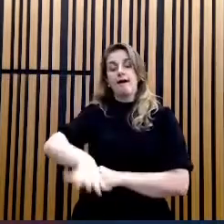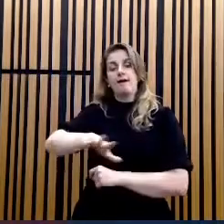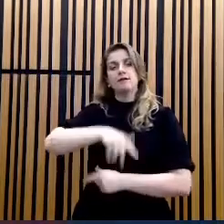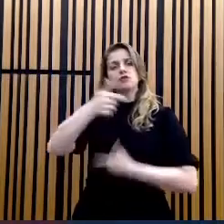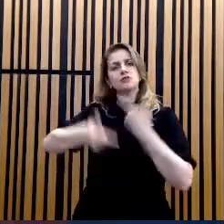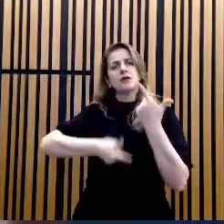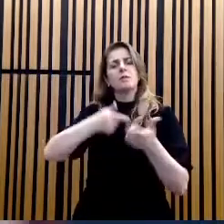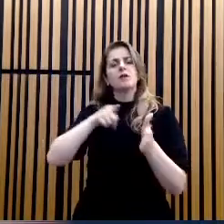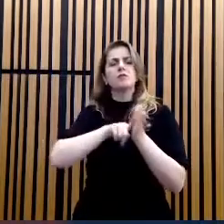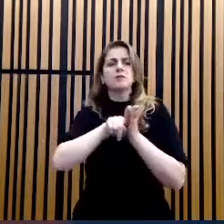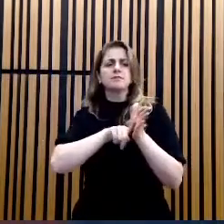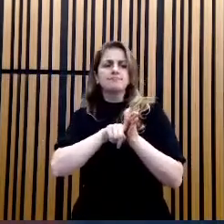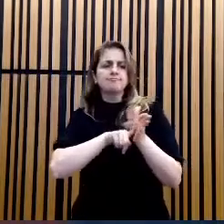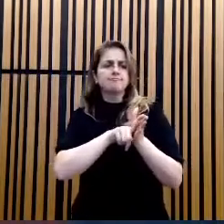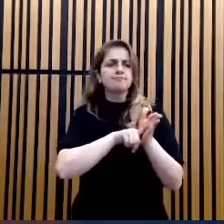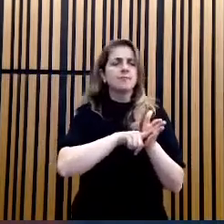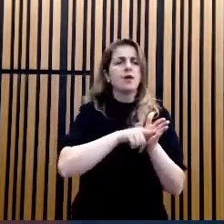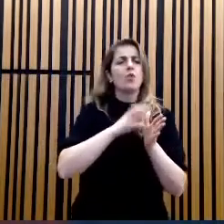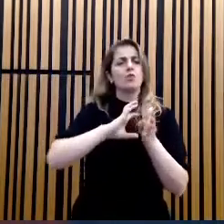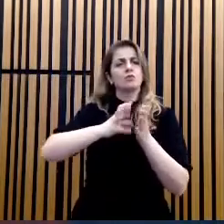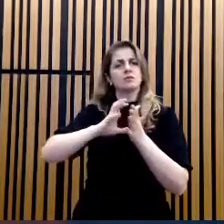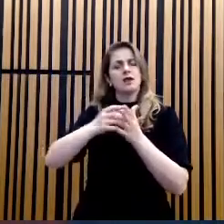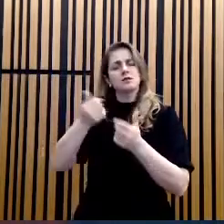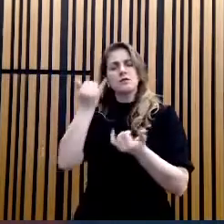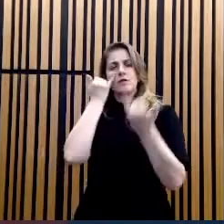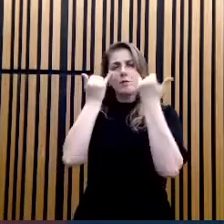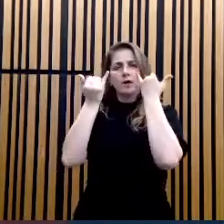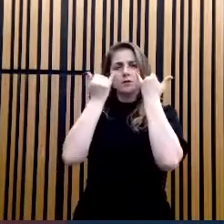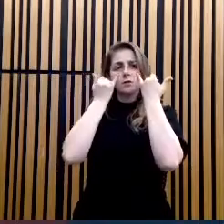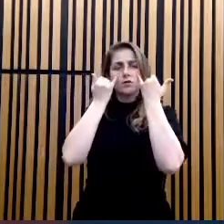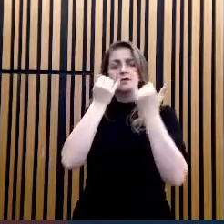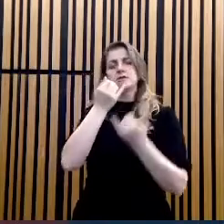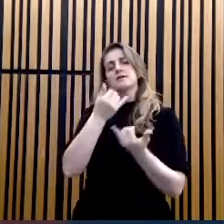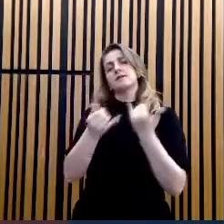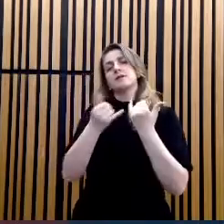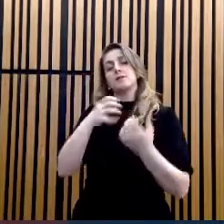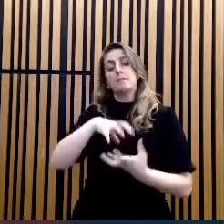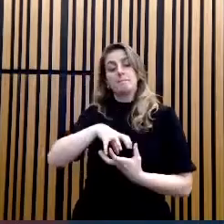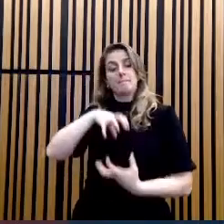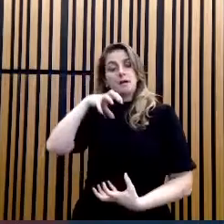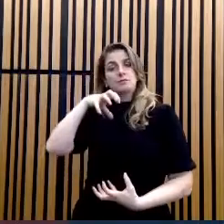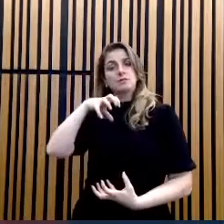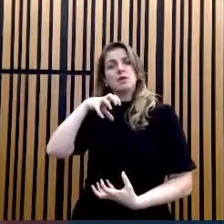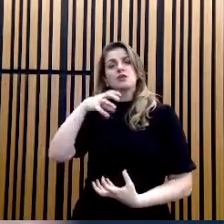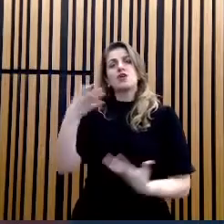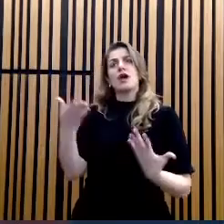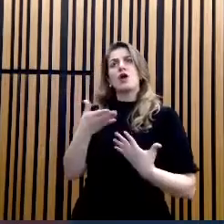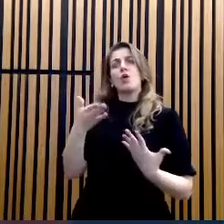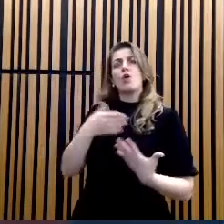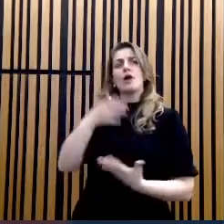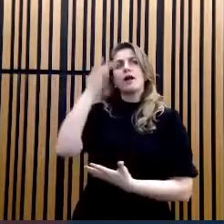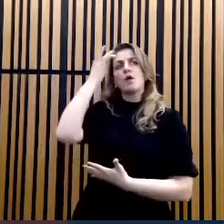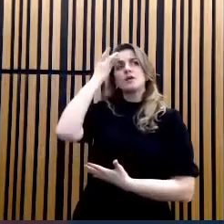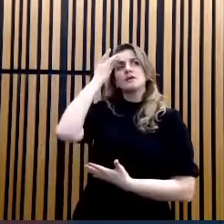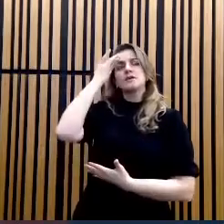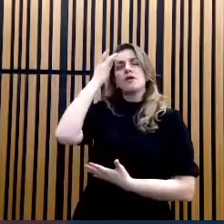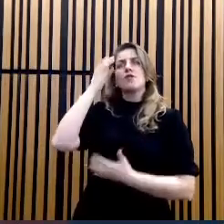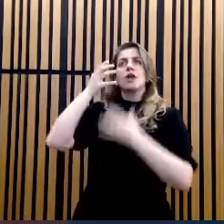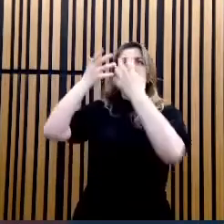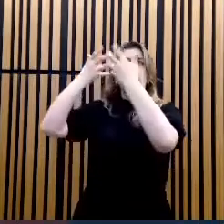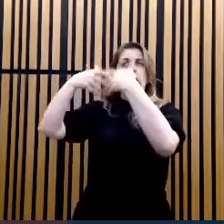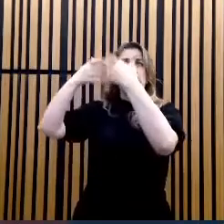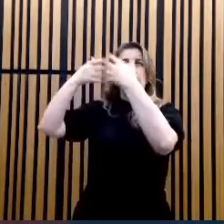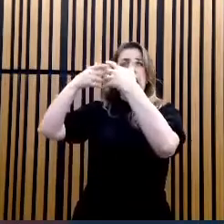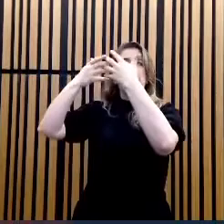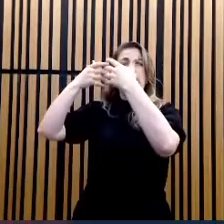E aí eu fui pesquisando alguns dados e o que que acontece? Dizem que com a maturidade a nossa cognição fica mais lenta. Ao